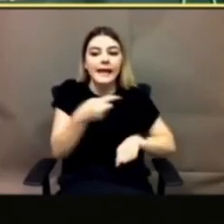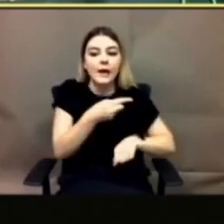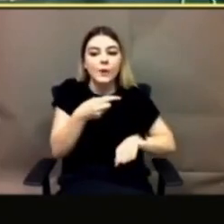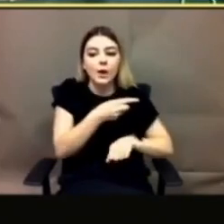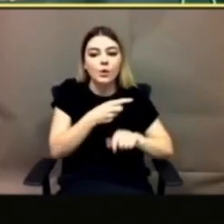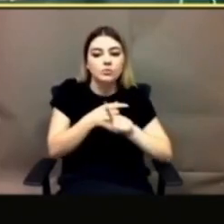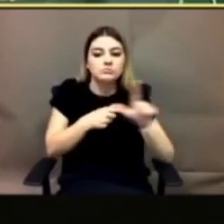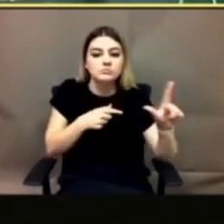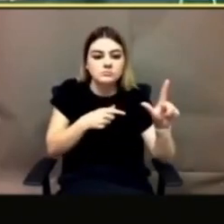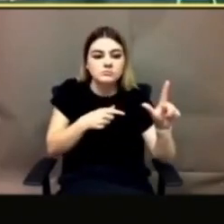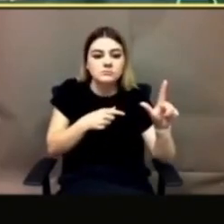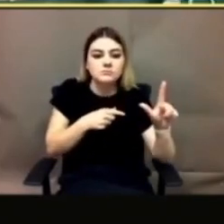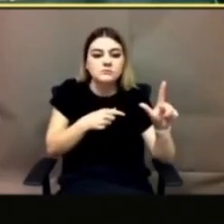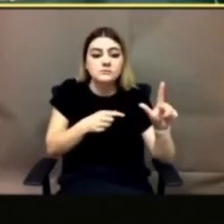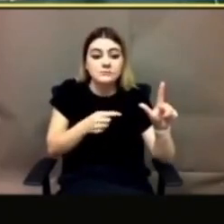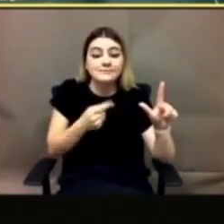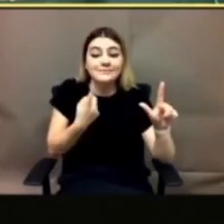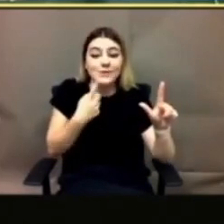A terra.